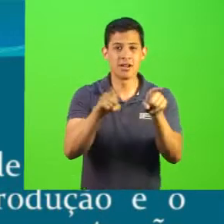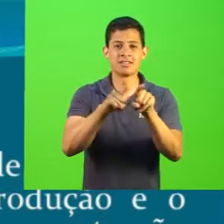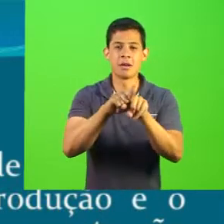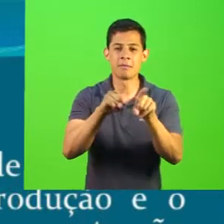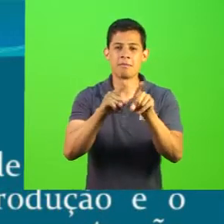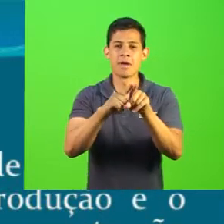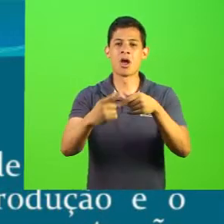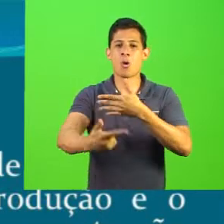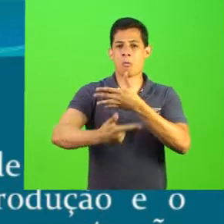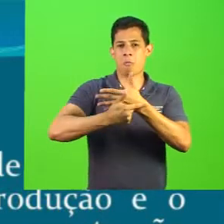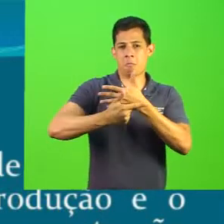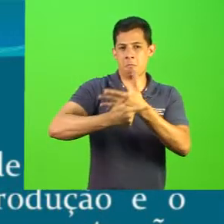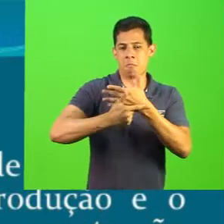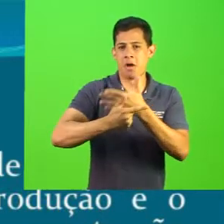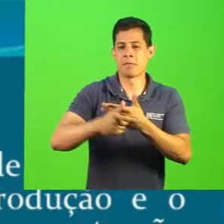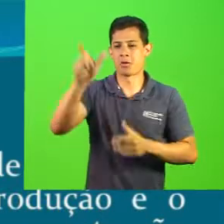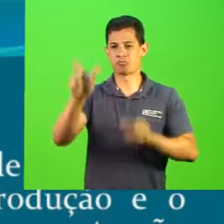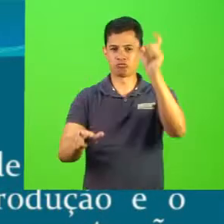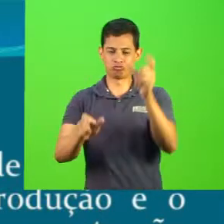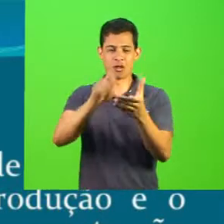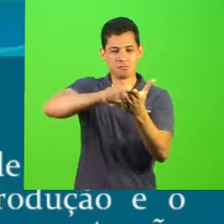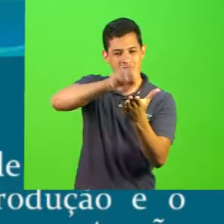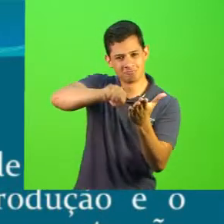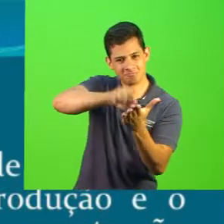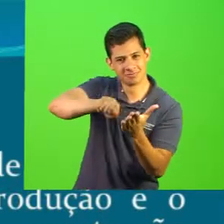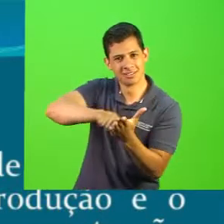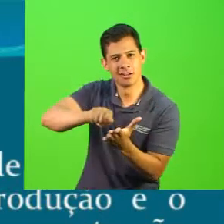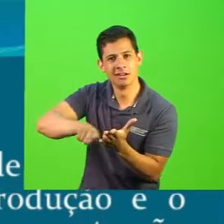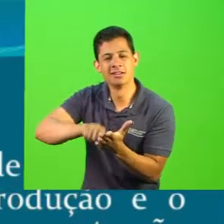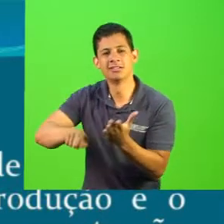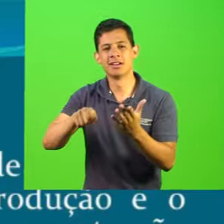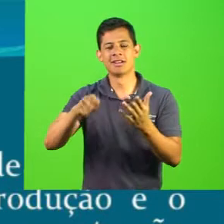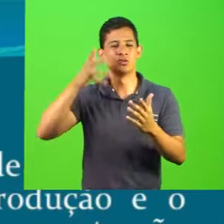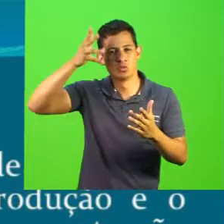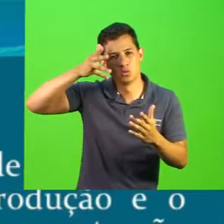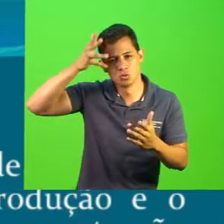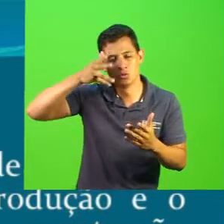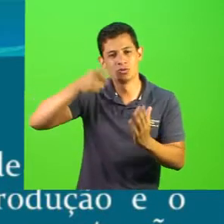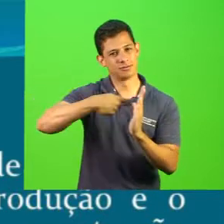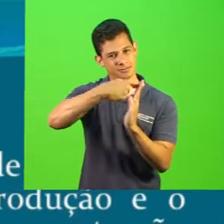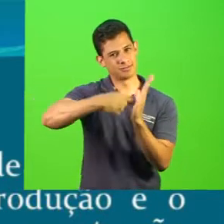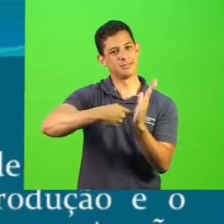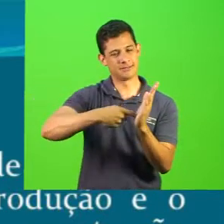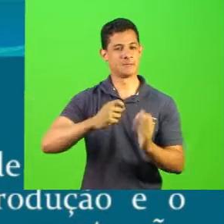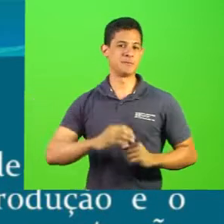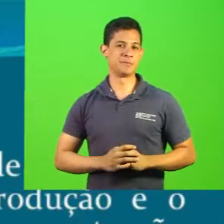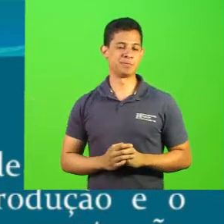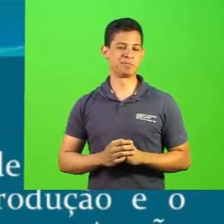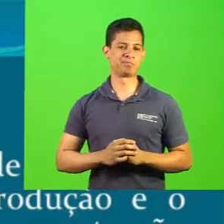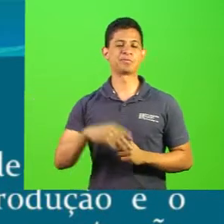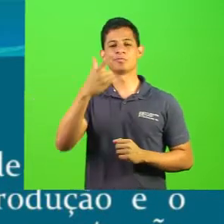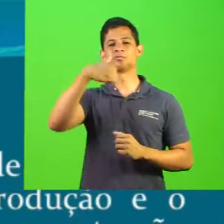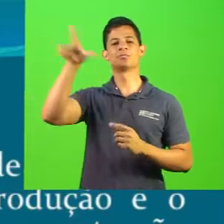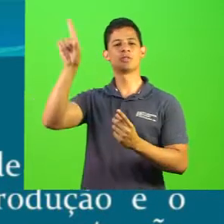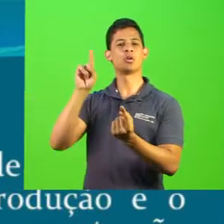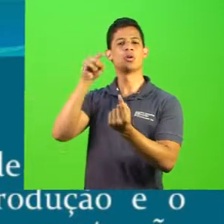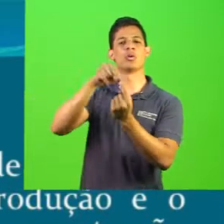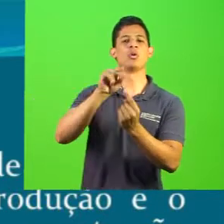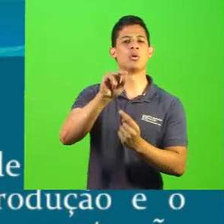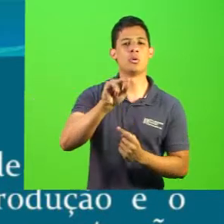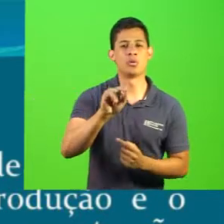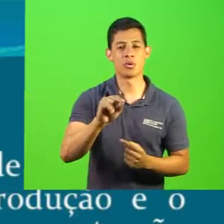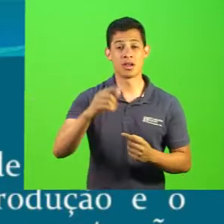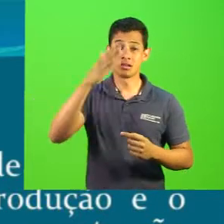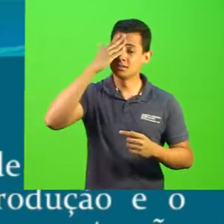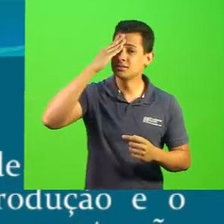contexto de produção e o papel dos interlocutores envolvidos na construção discursiva e na construção textual. Outro